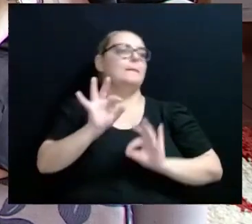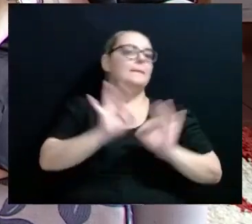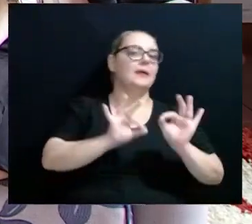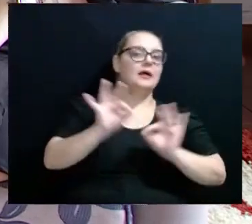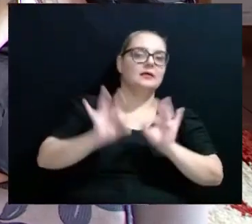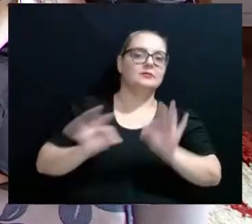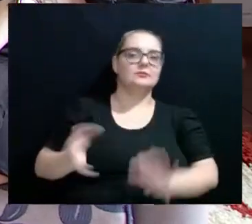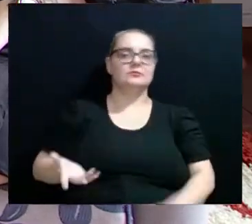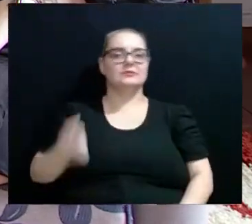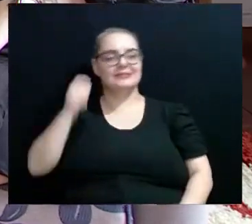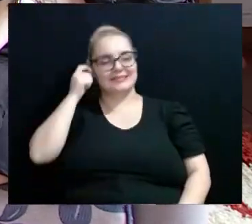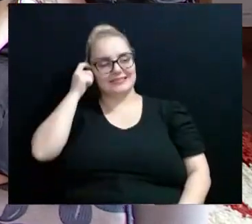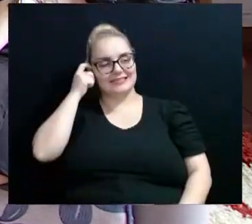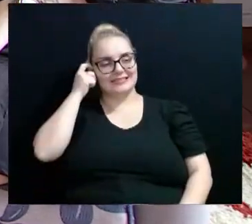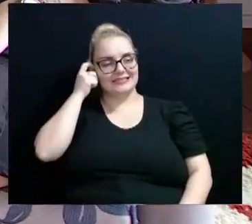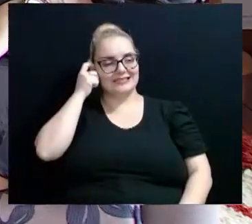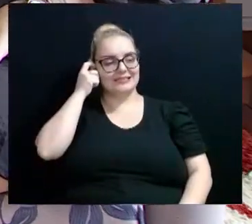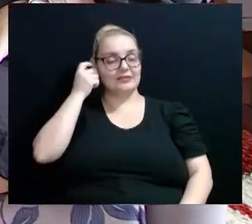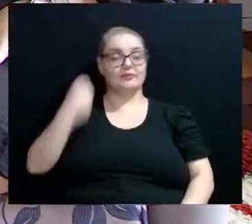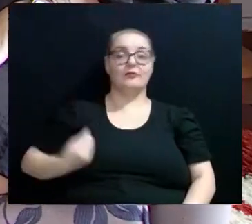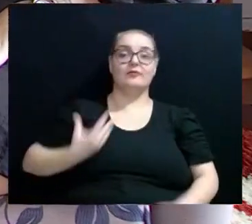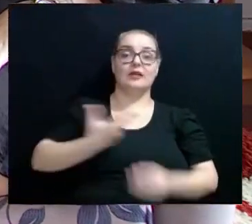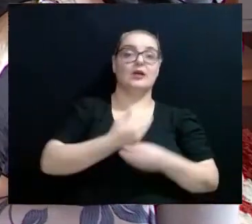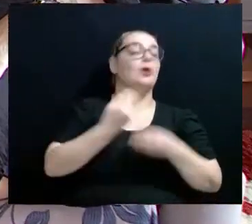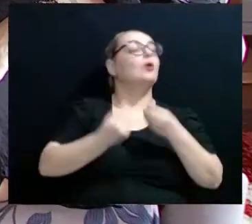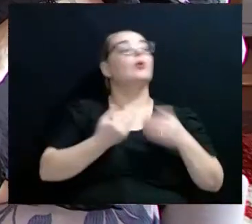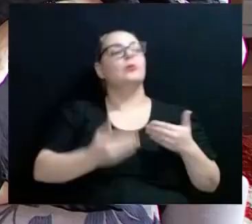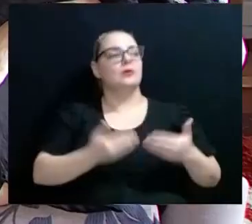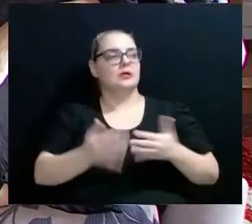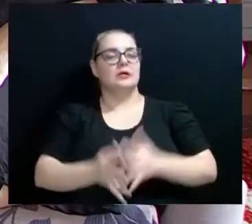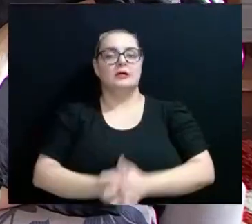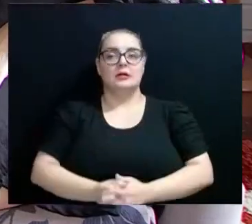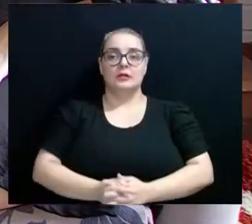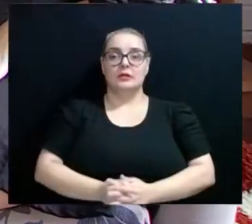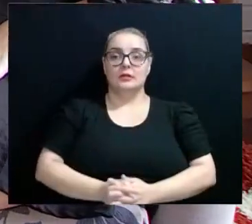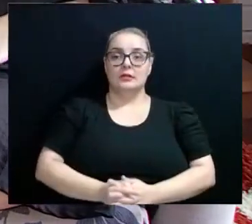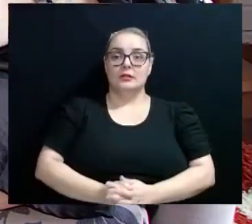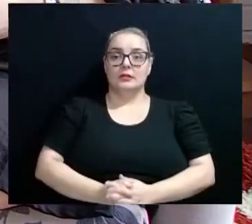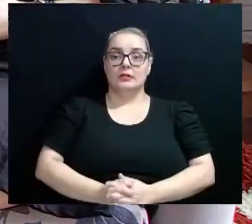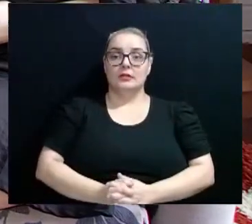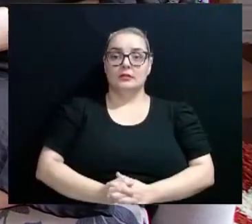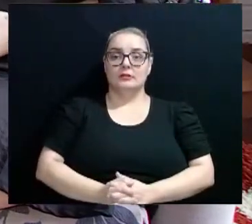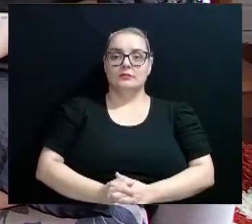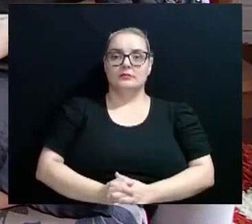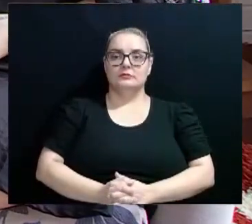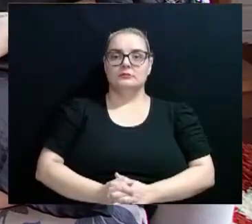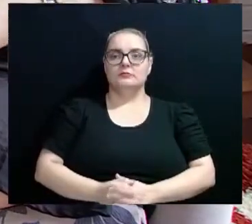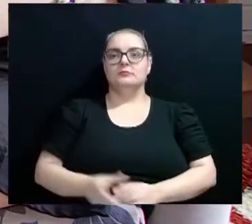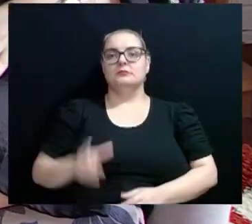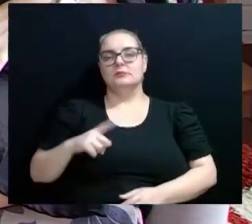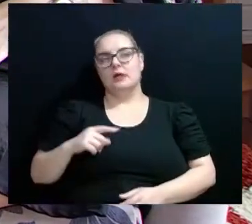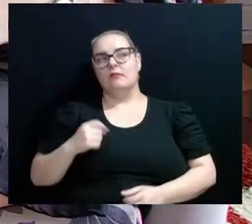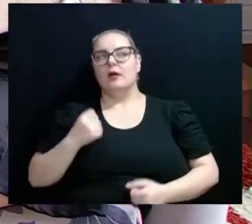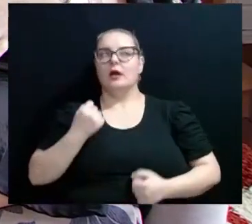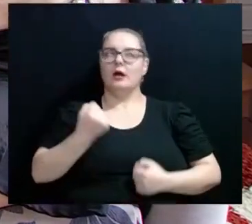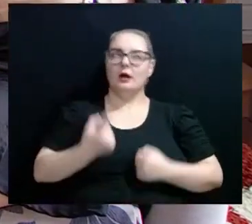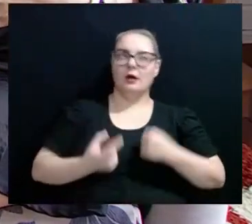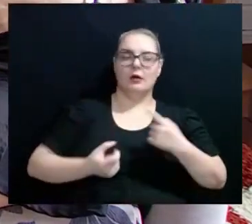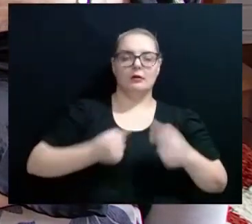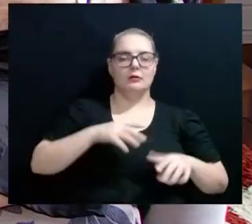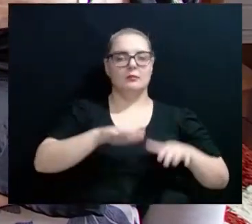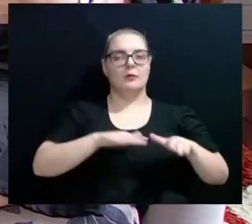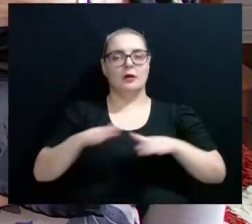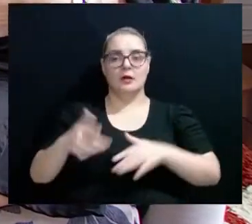transição, planejando, olha, eu vou viver de arte, como foi esse processo? Tá. Teve